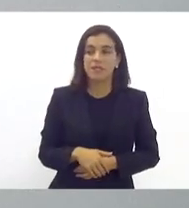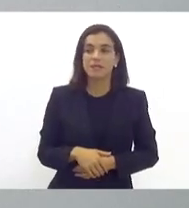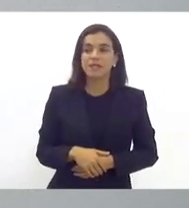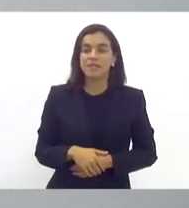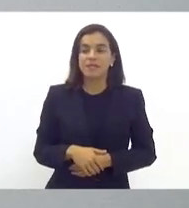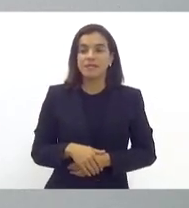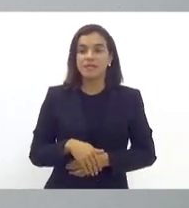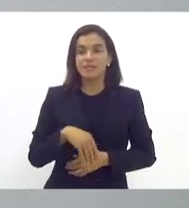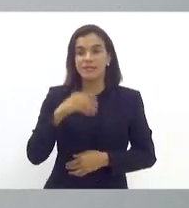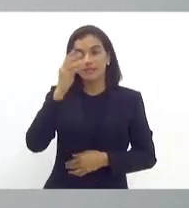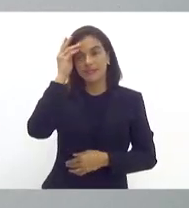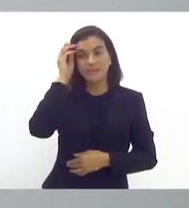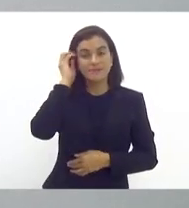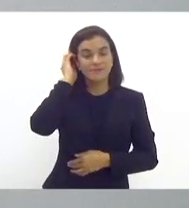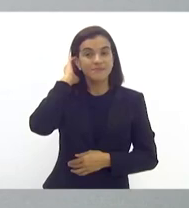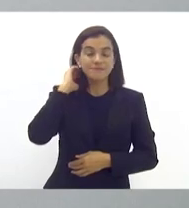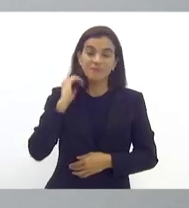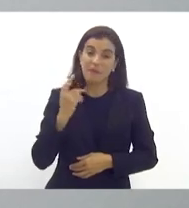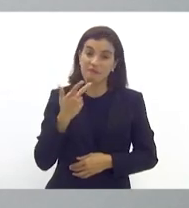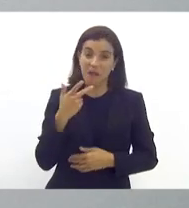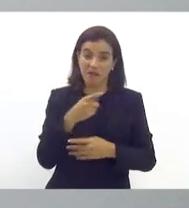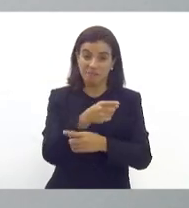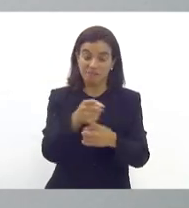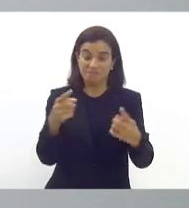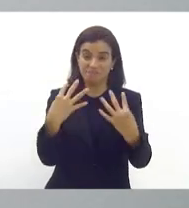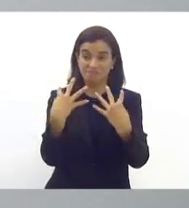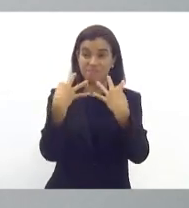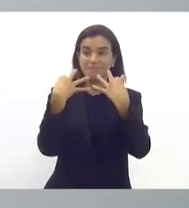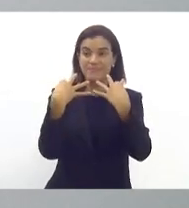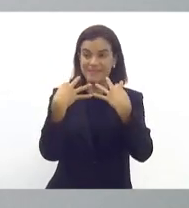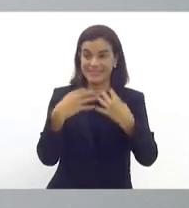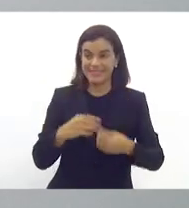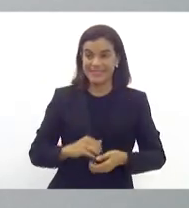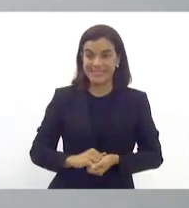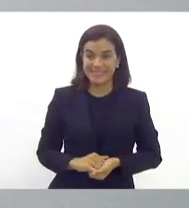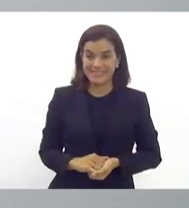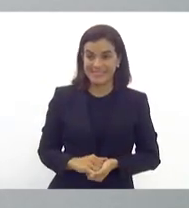vezes falando aqui de público pode ser né